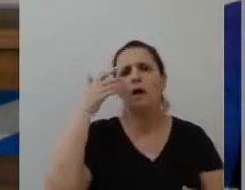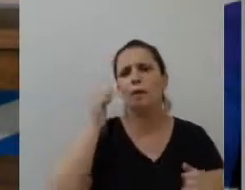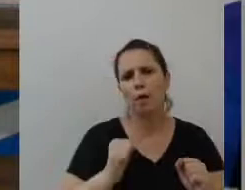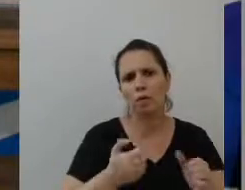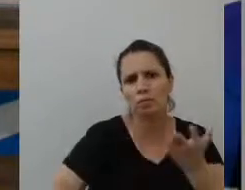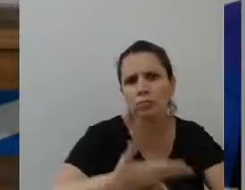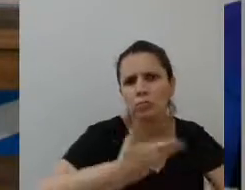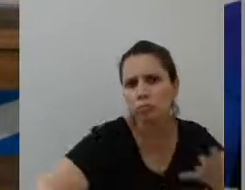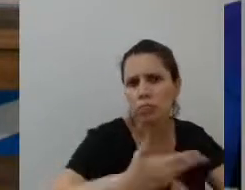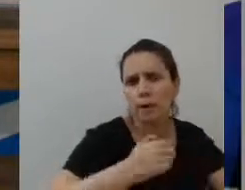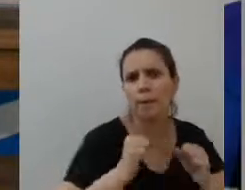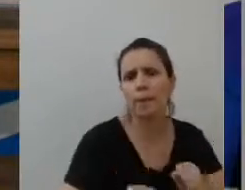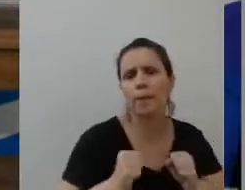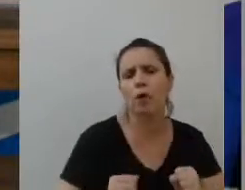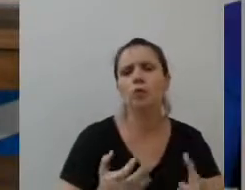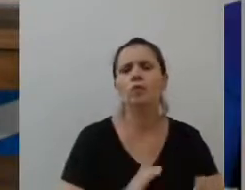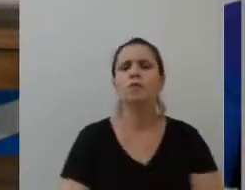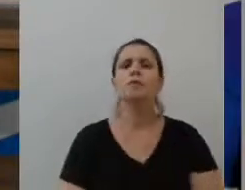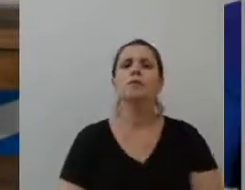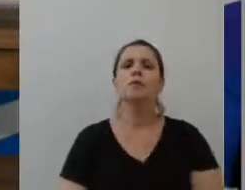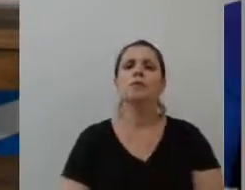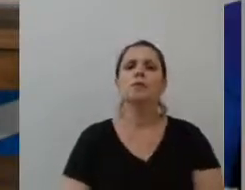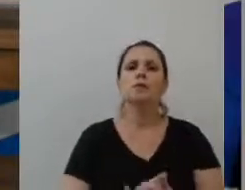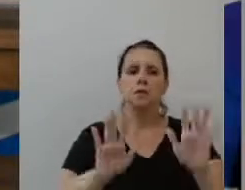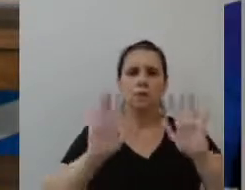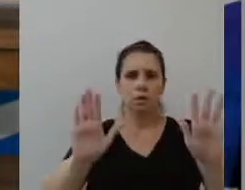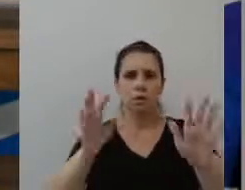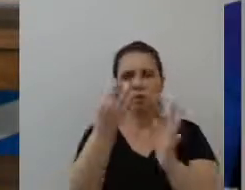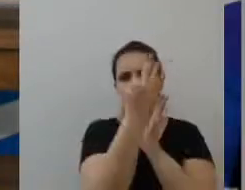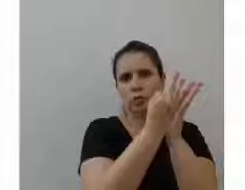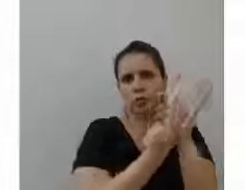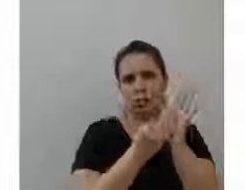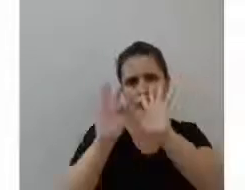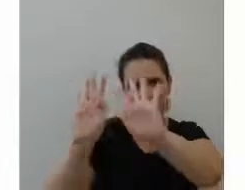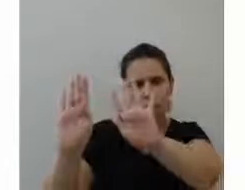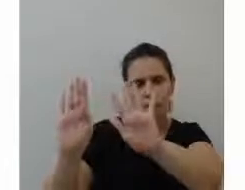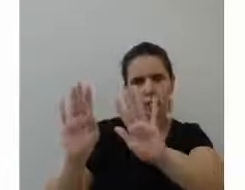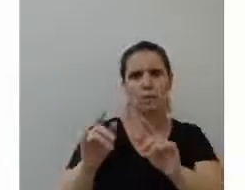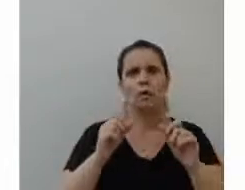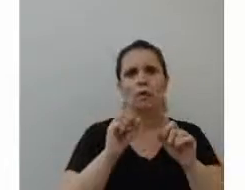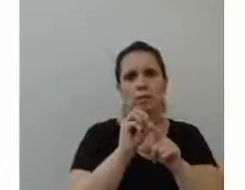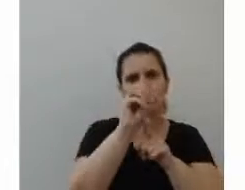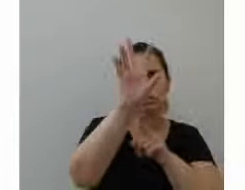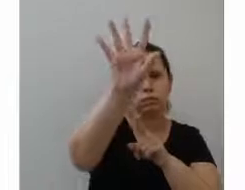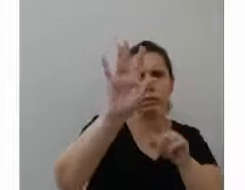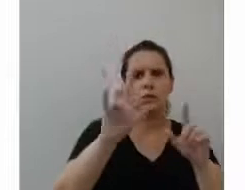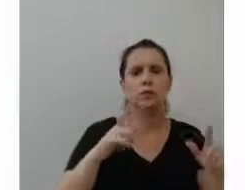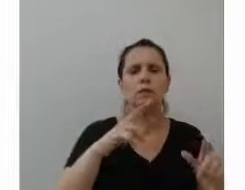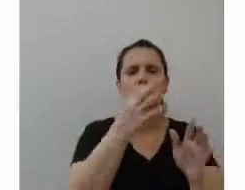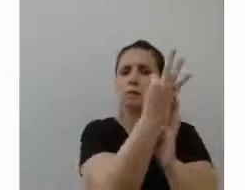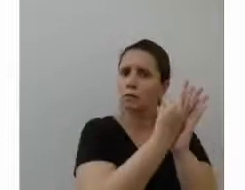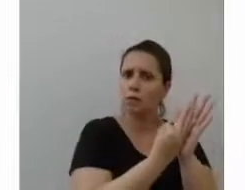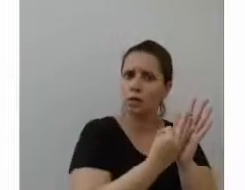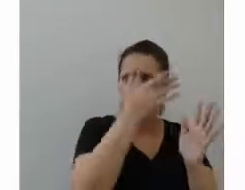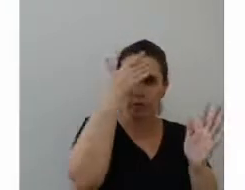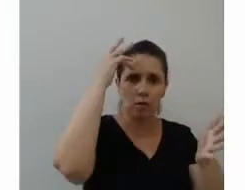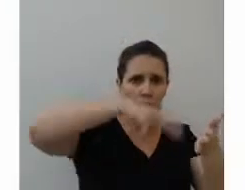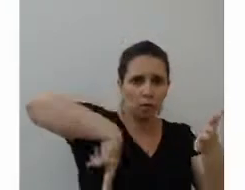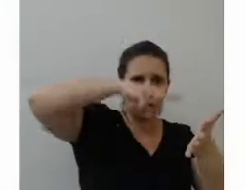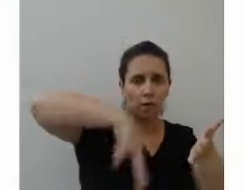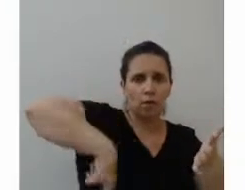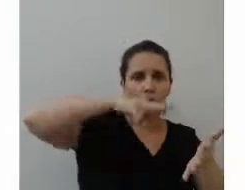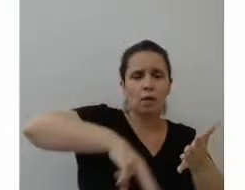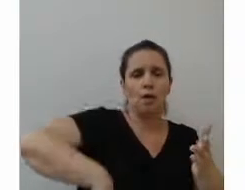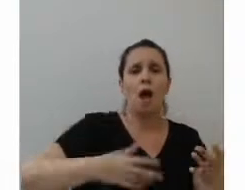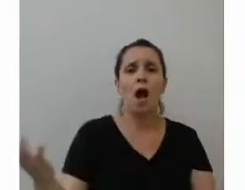interagir? Deixa o texto em tela cheia. Deixa o texto em tela cheia para o pessoal já ir lendo. Enquanto eu vou